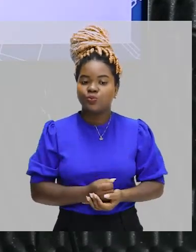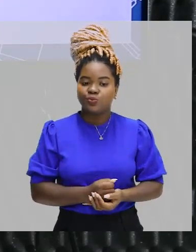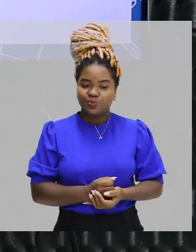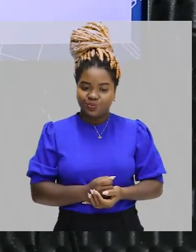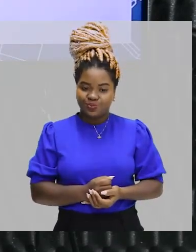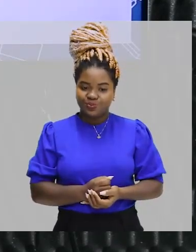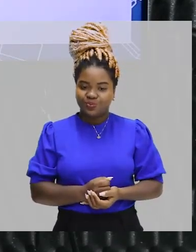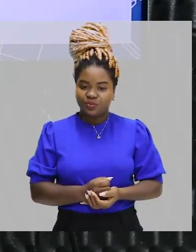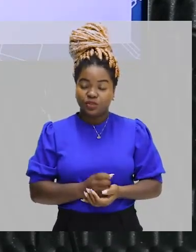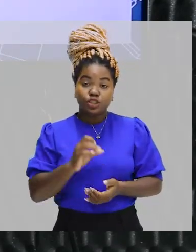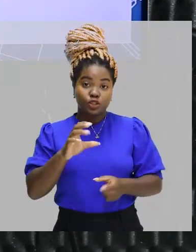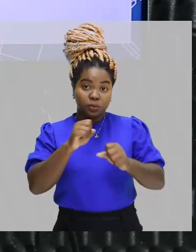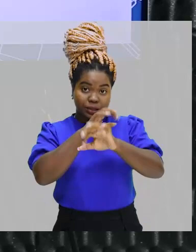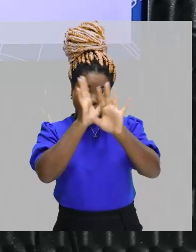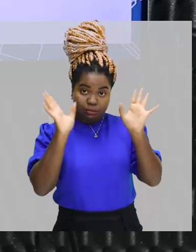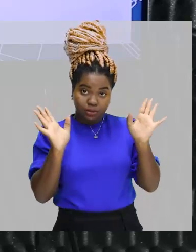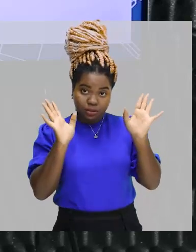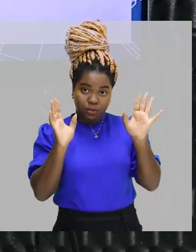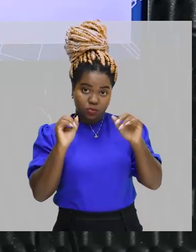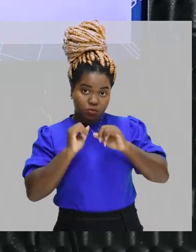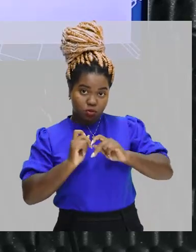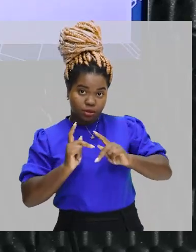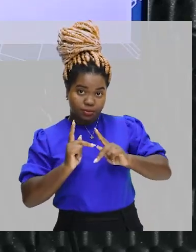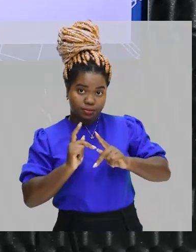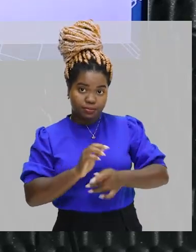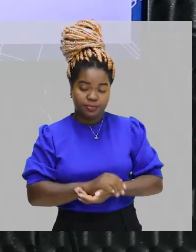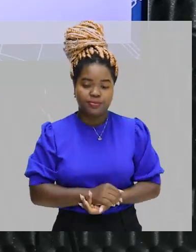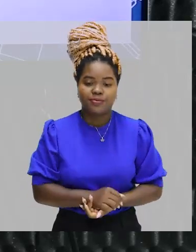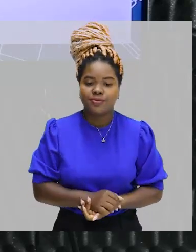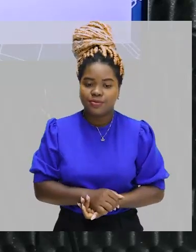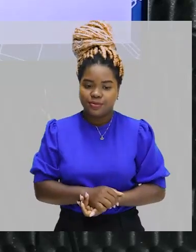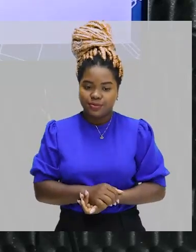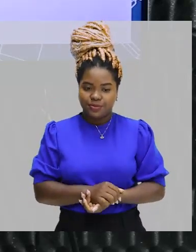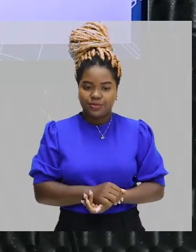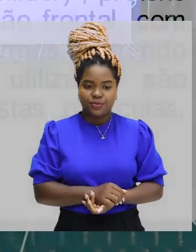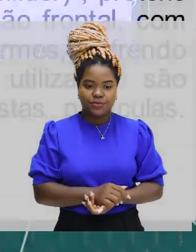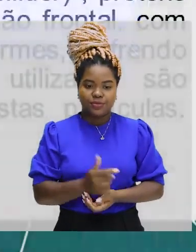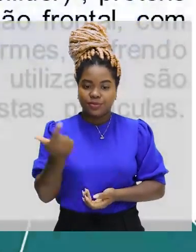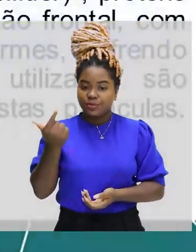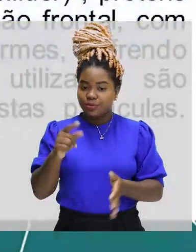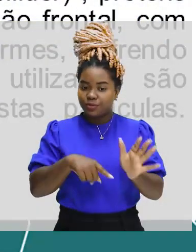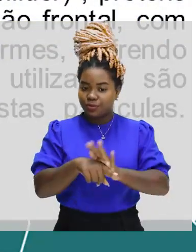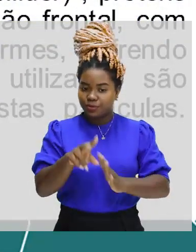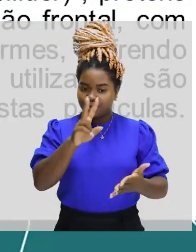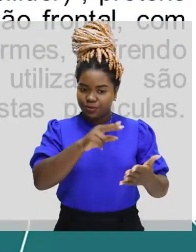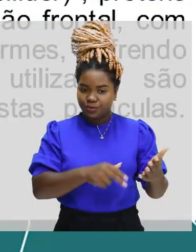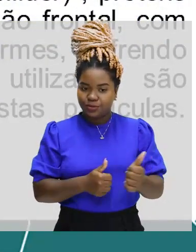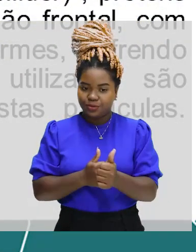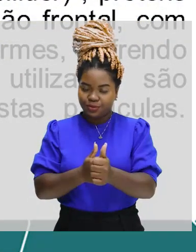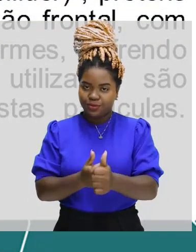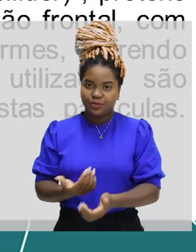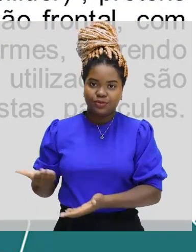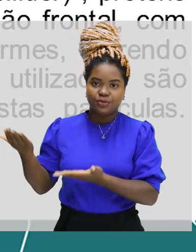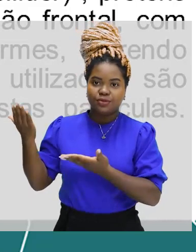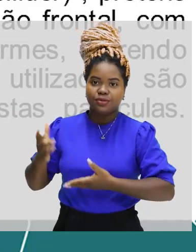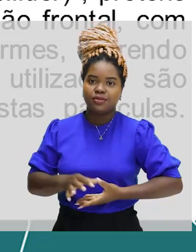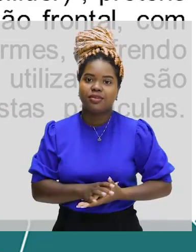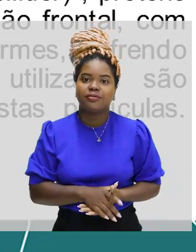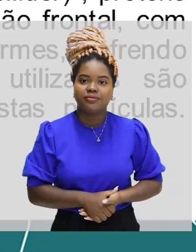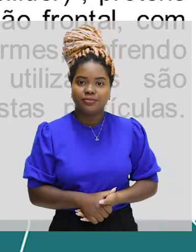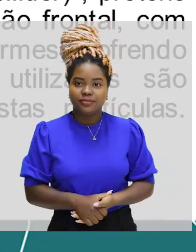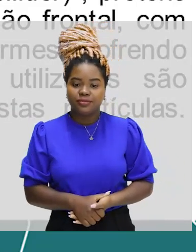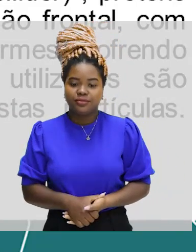Então, só para esclarecer essa questão aí dessa partícula mensageira, certo? Questão 2. Os